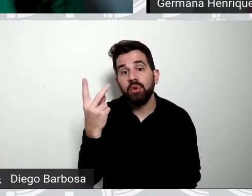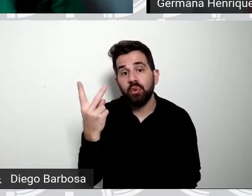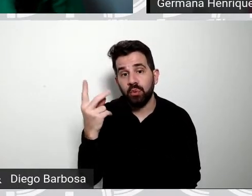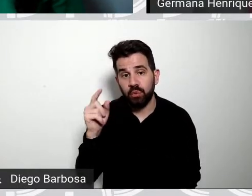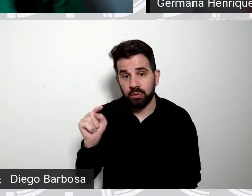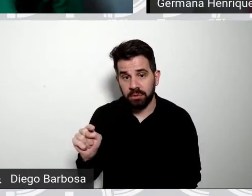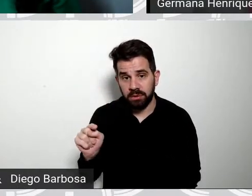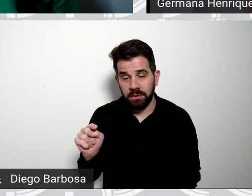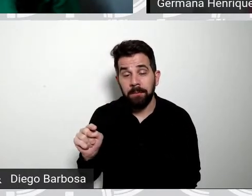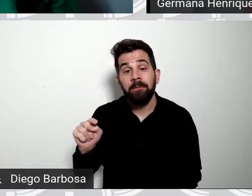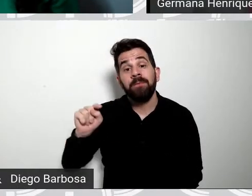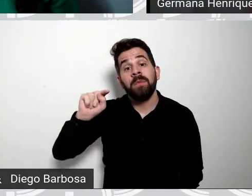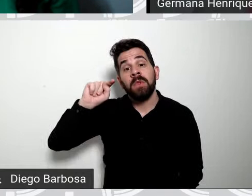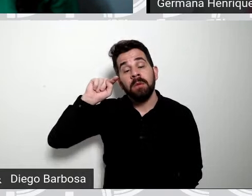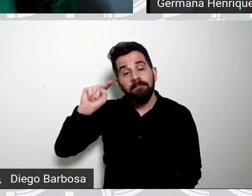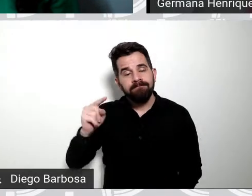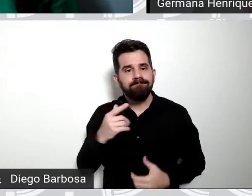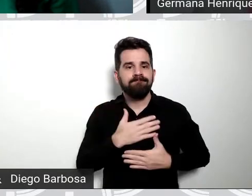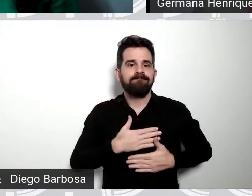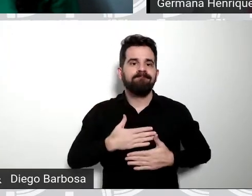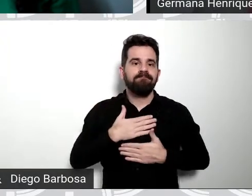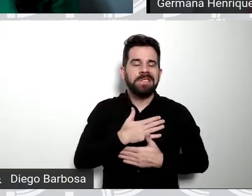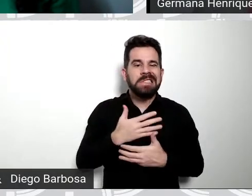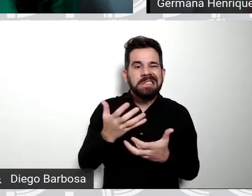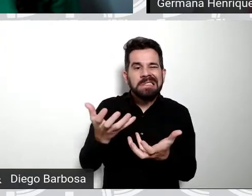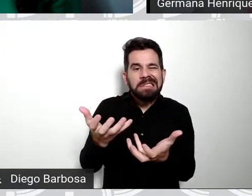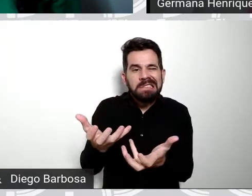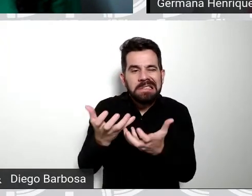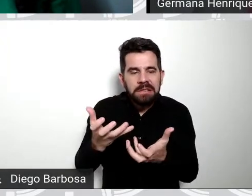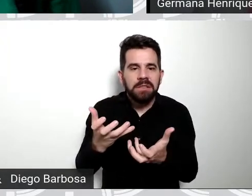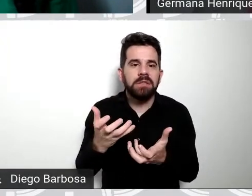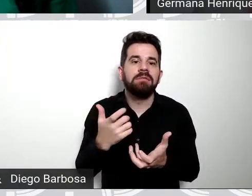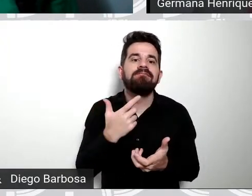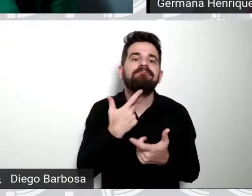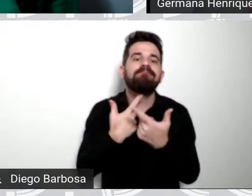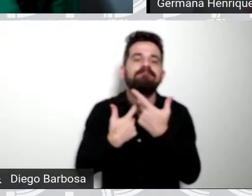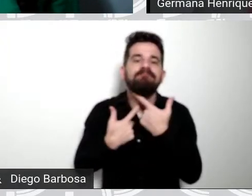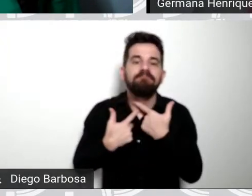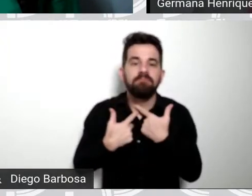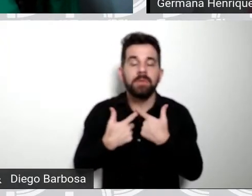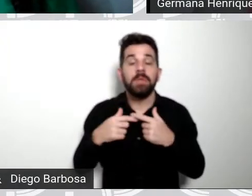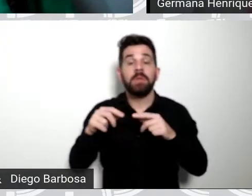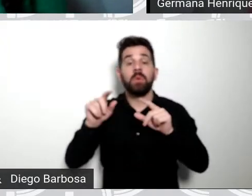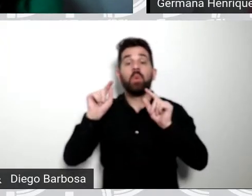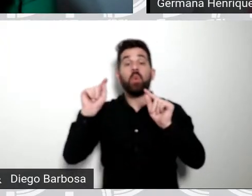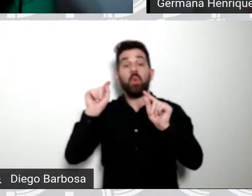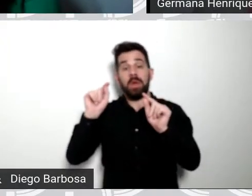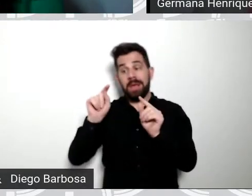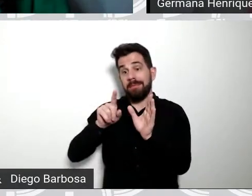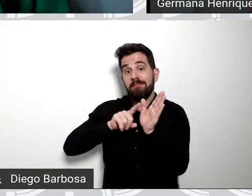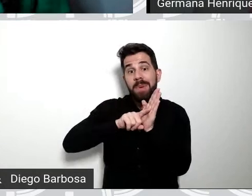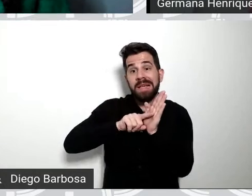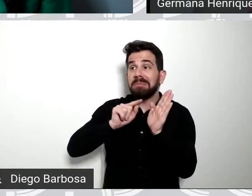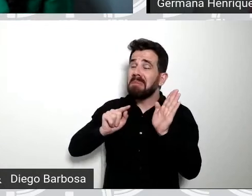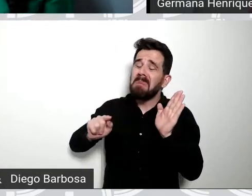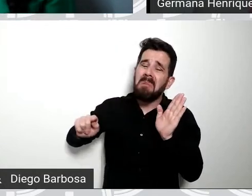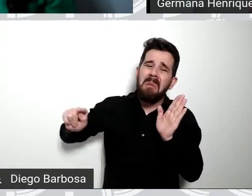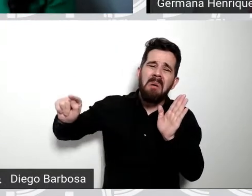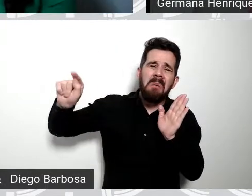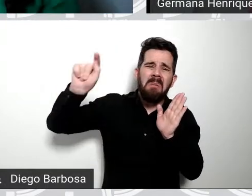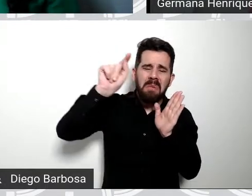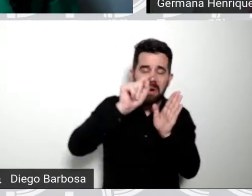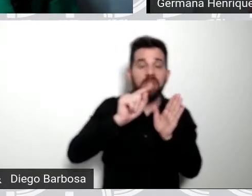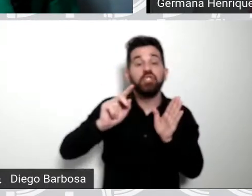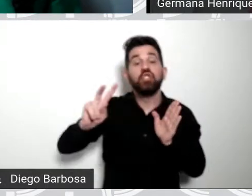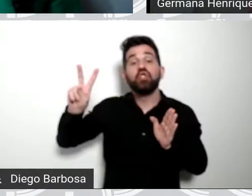de fazer um estado da arte da pesquisa em história da tradução. Eu acredito que, com